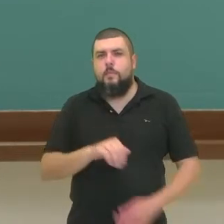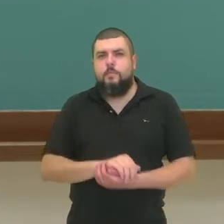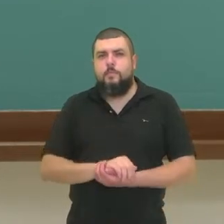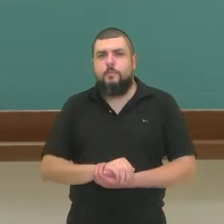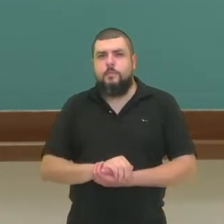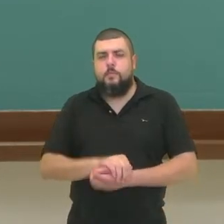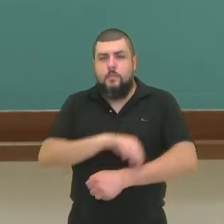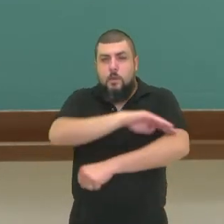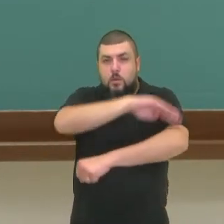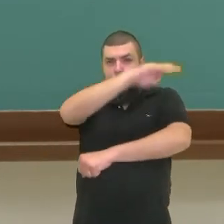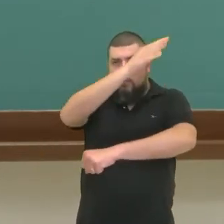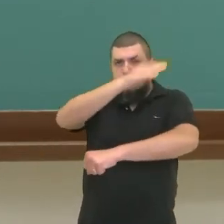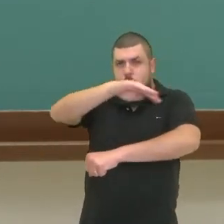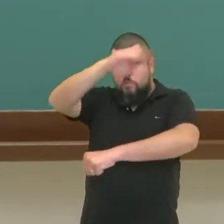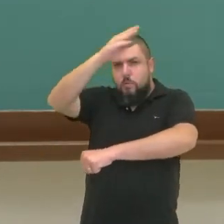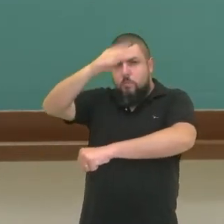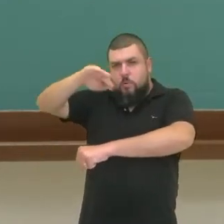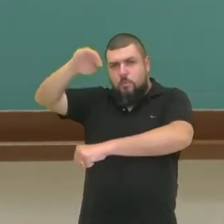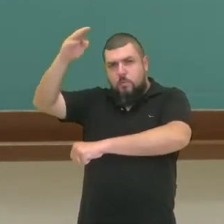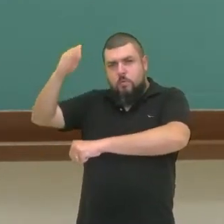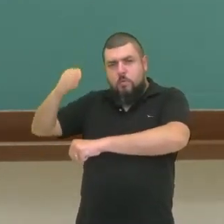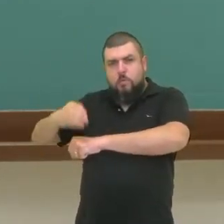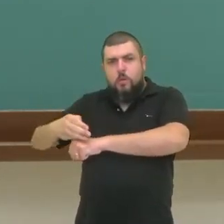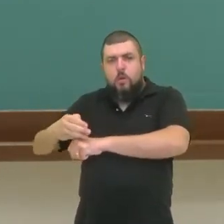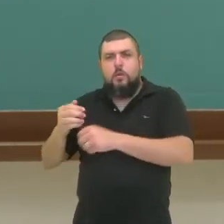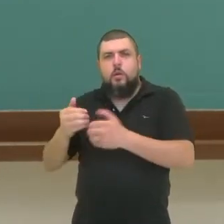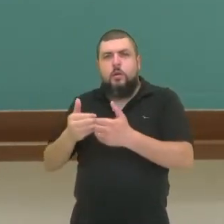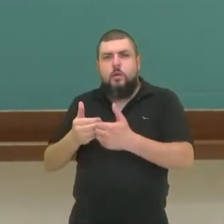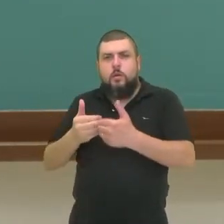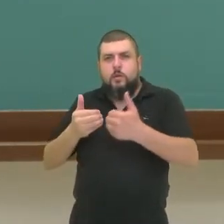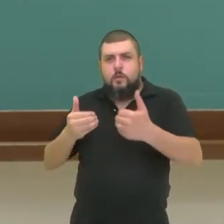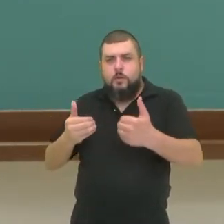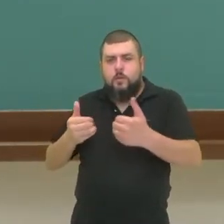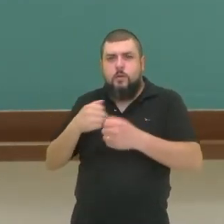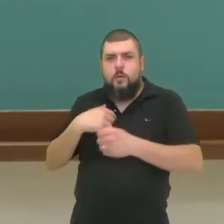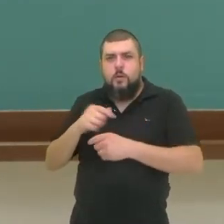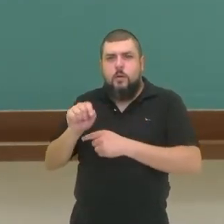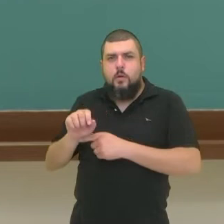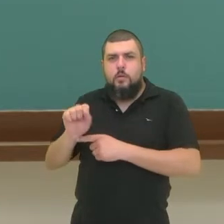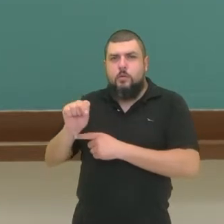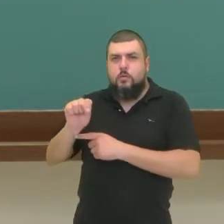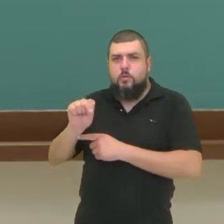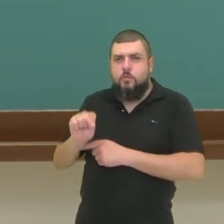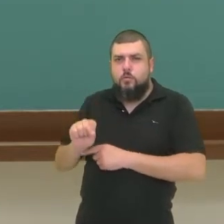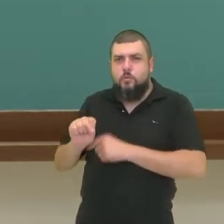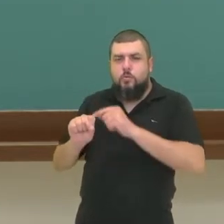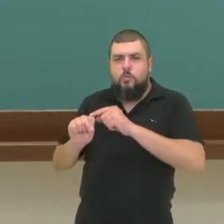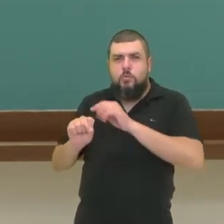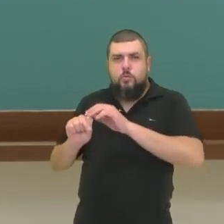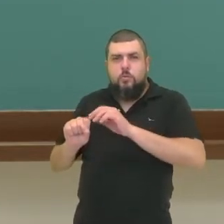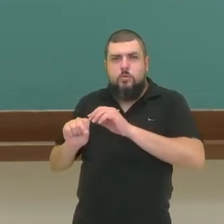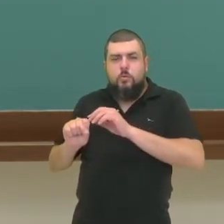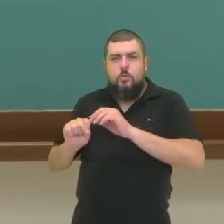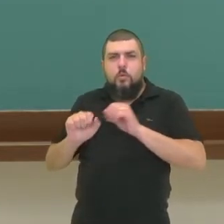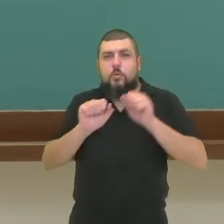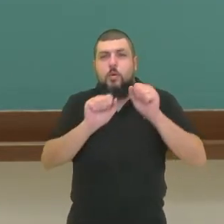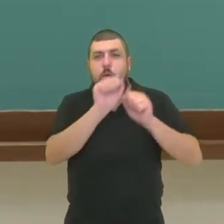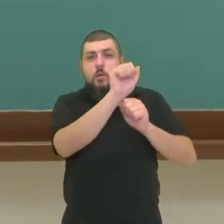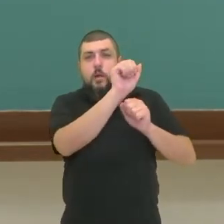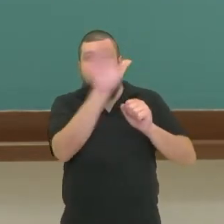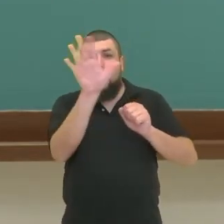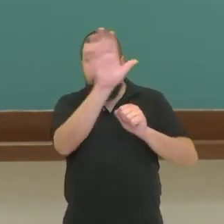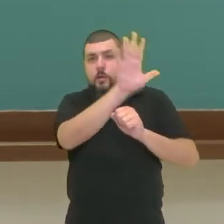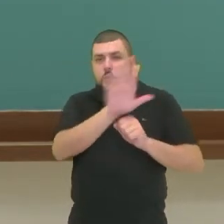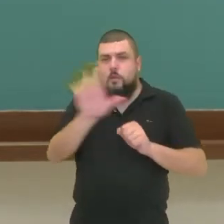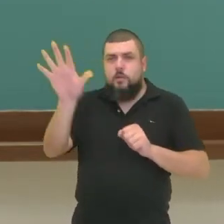cordilheira separa a população do sul de todo o resto da Ásia. É por conta disso